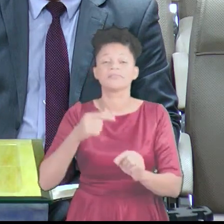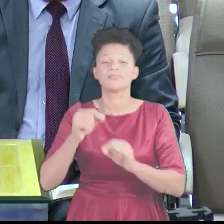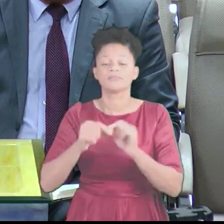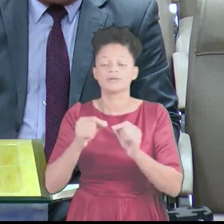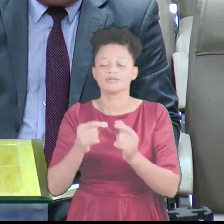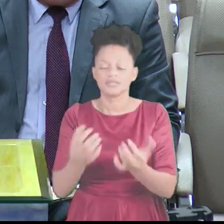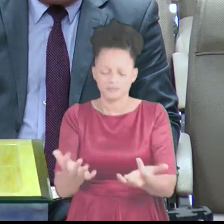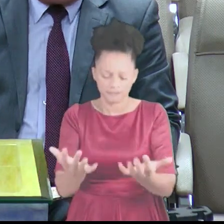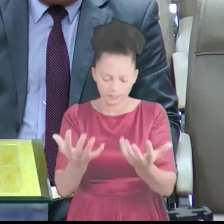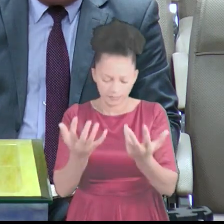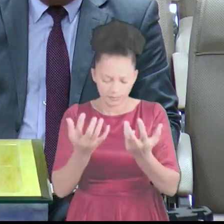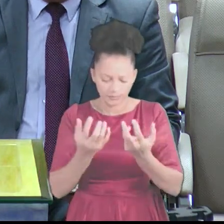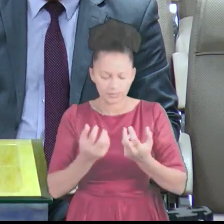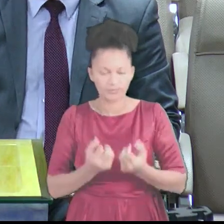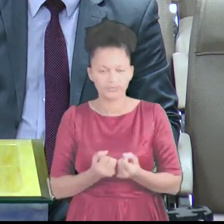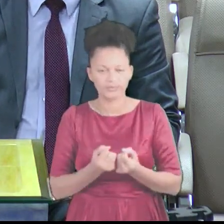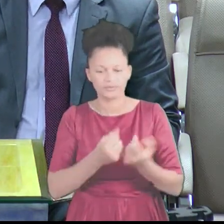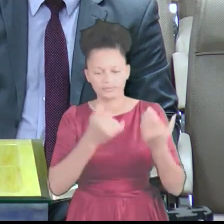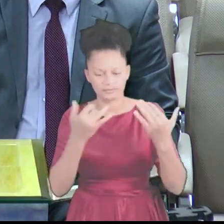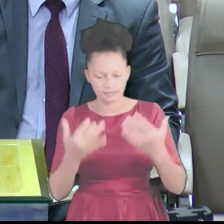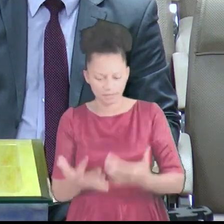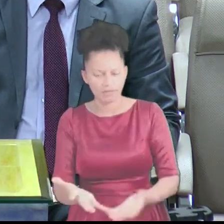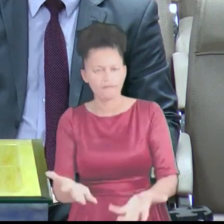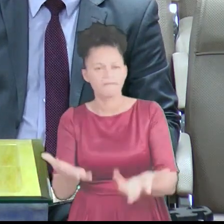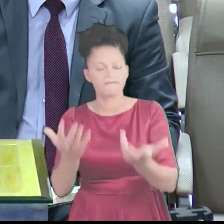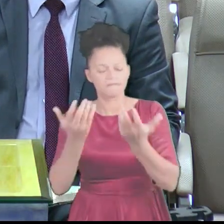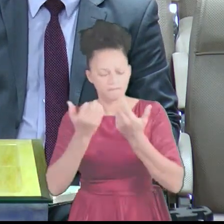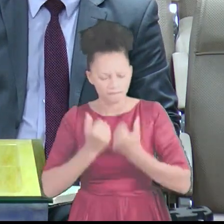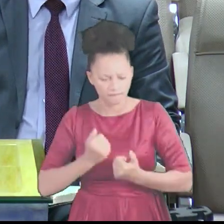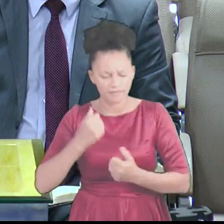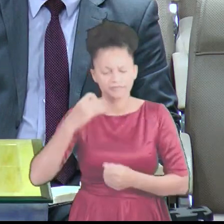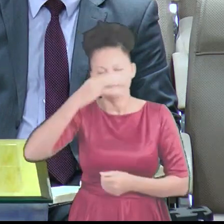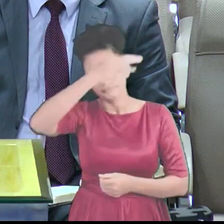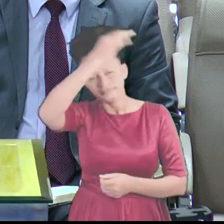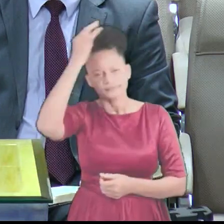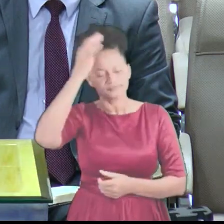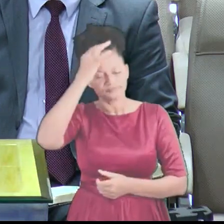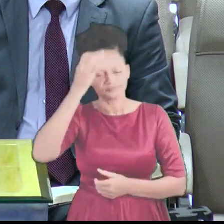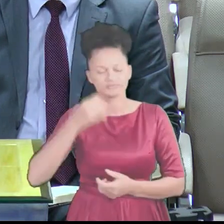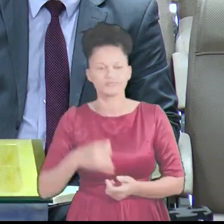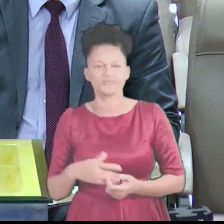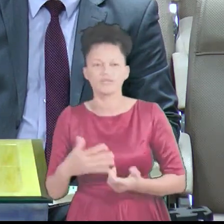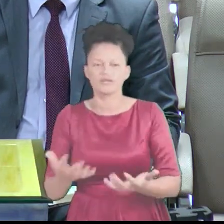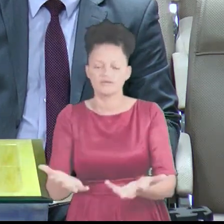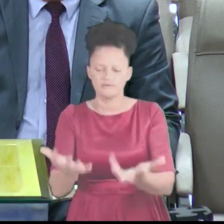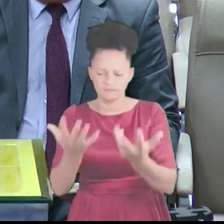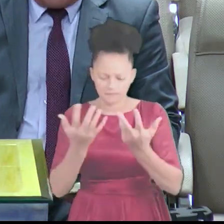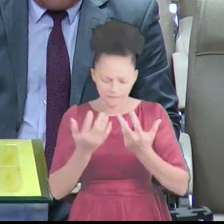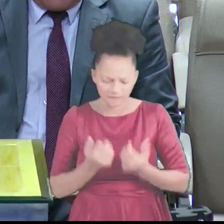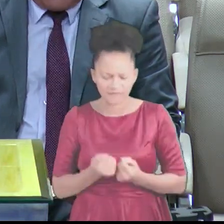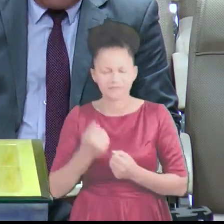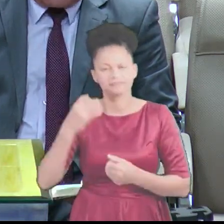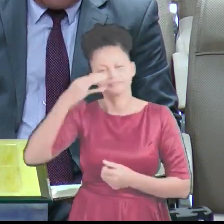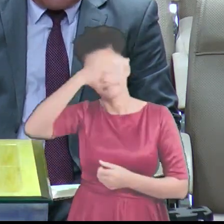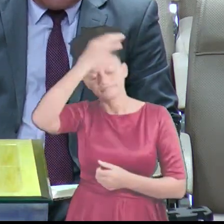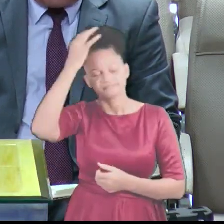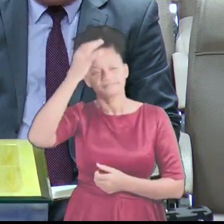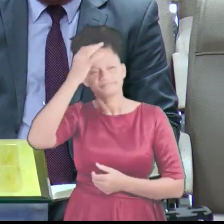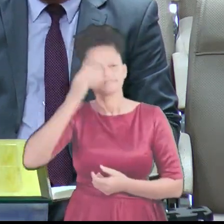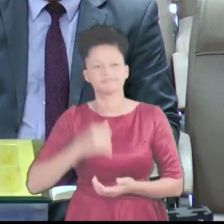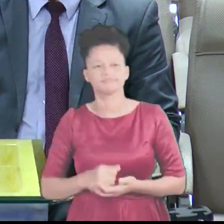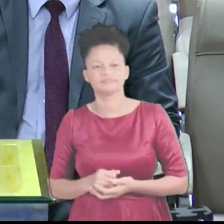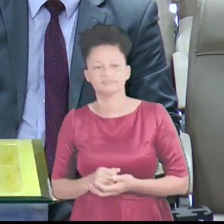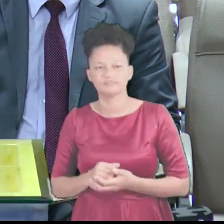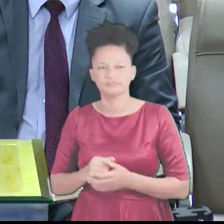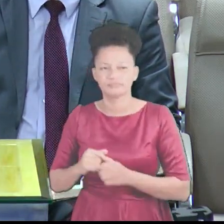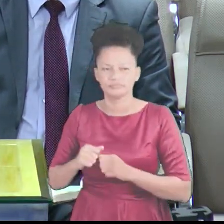vir. Diga comigo: vem, Espírito. Foi fraco, diga: vem, Espírito. Diga: